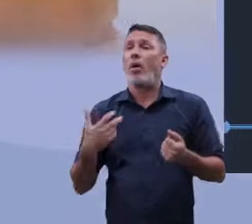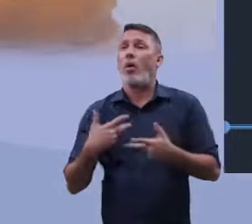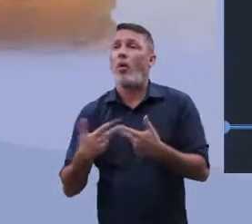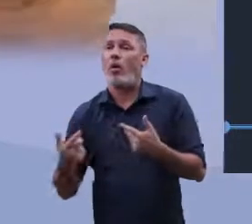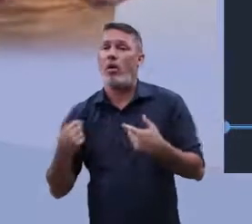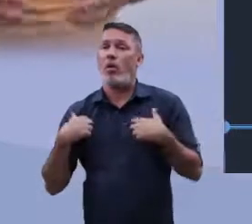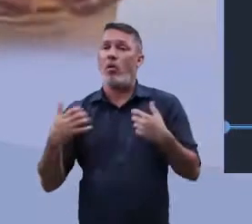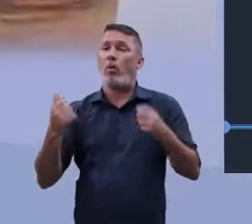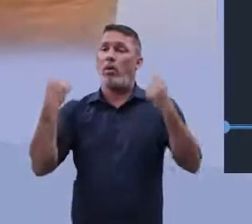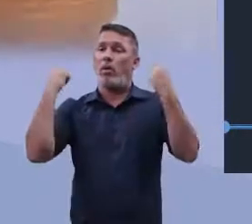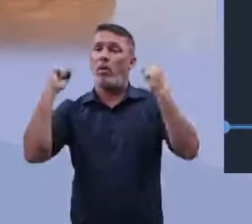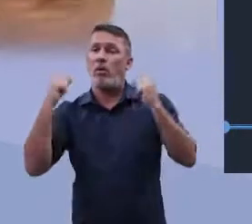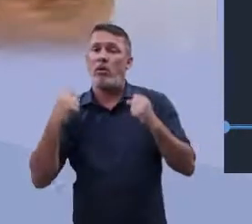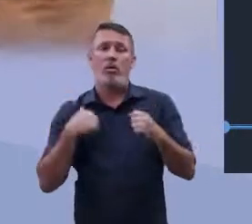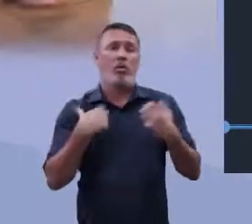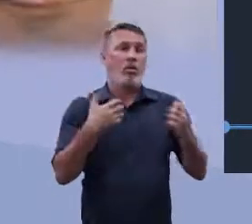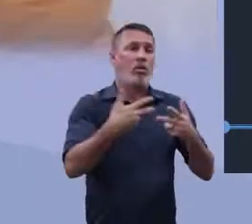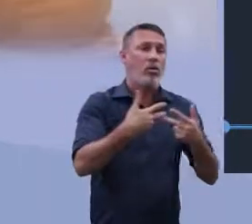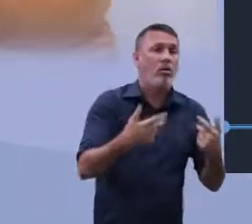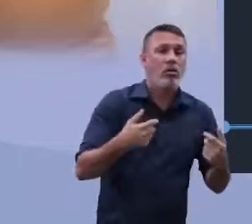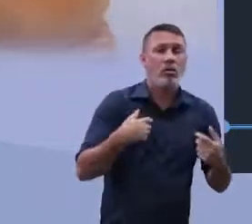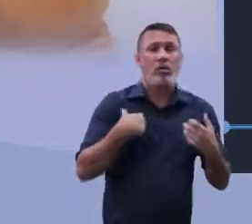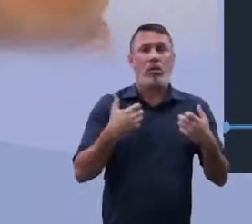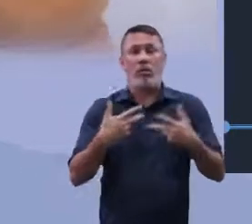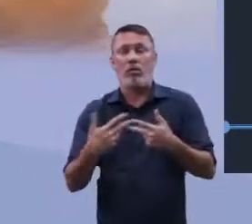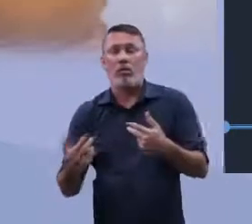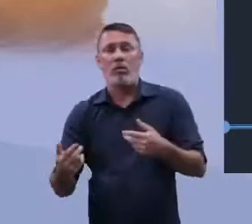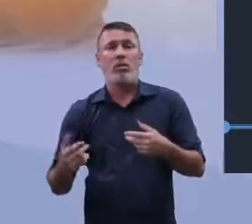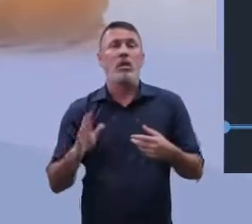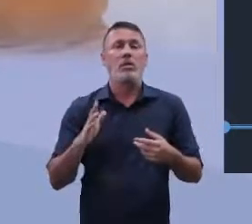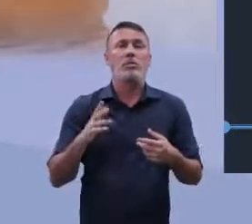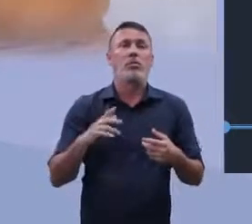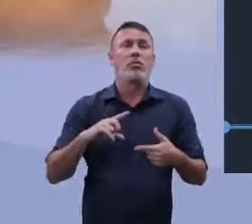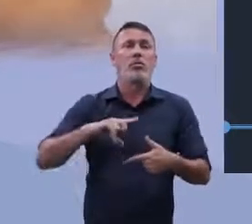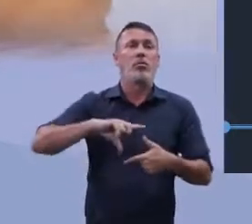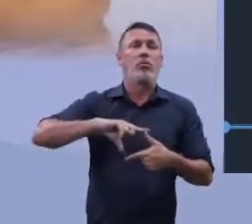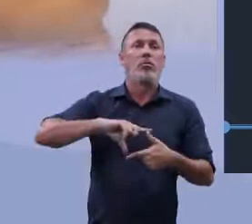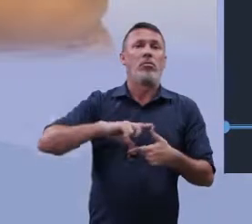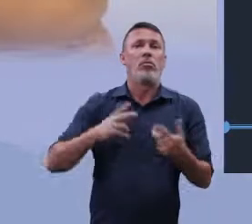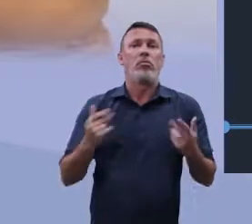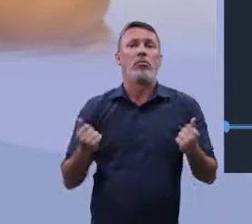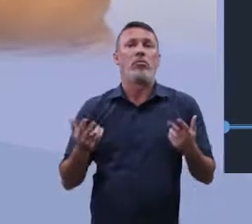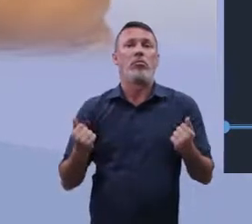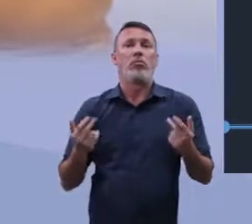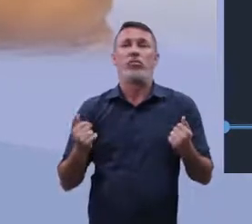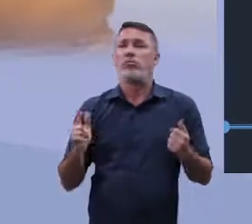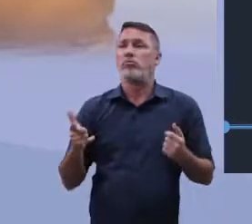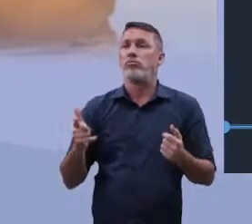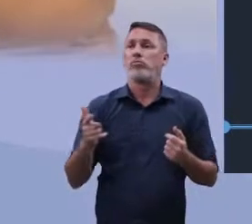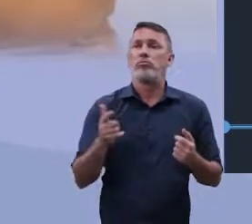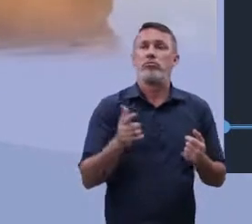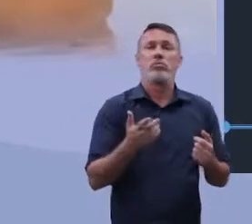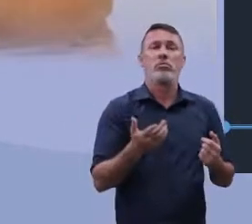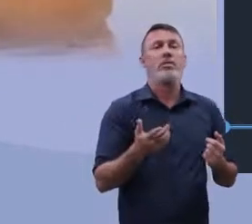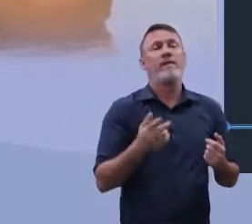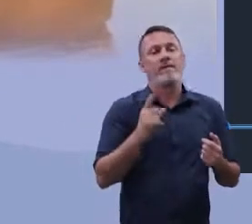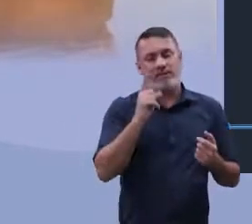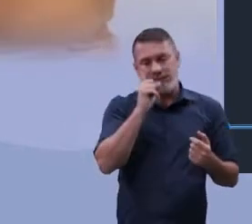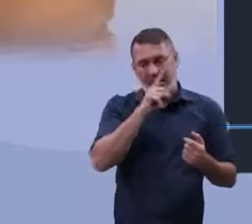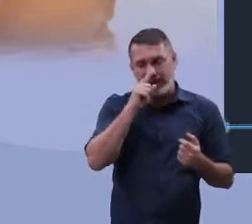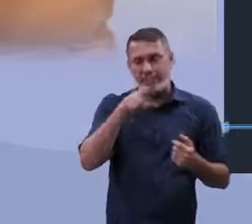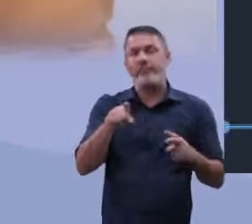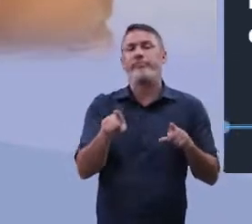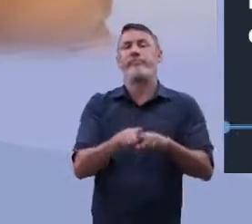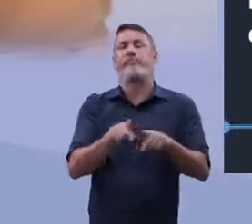e queria praticar algum exercício para gastar, né, para alimentar o seu vazio, mas não encontra. Então a gente tem